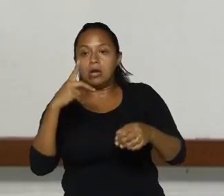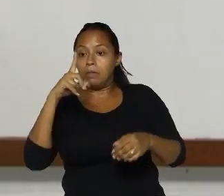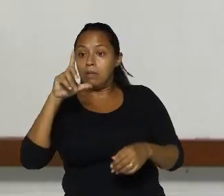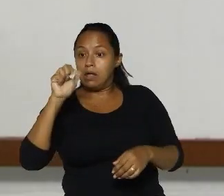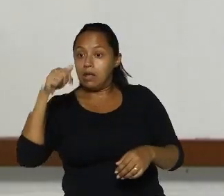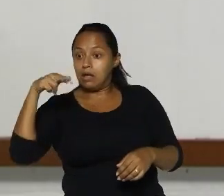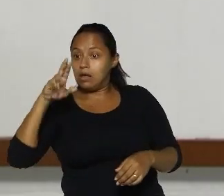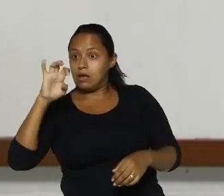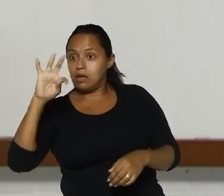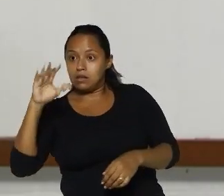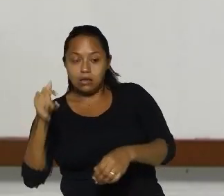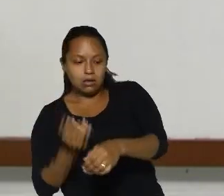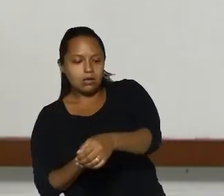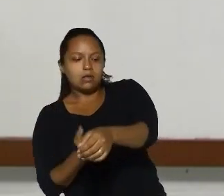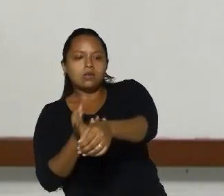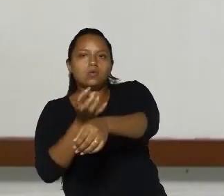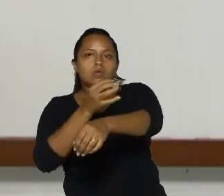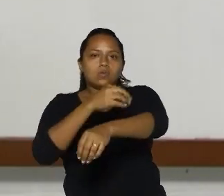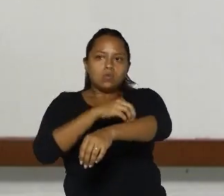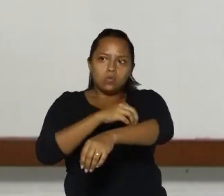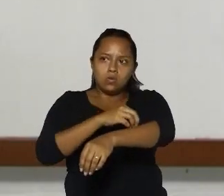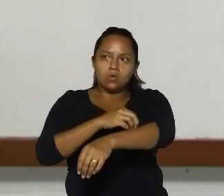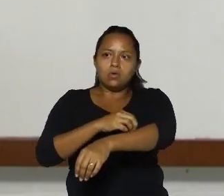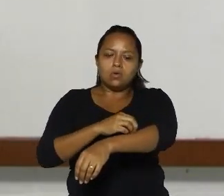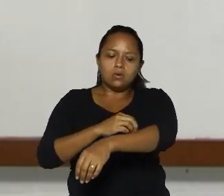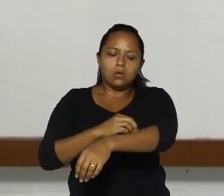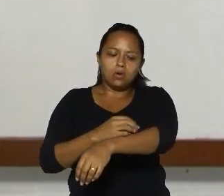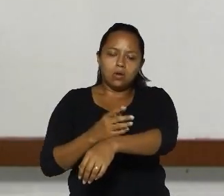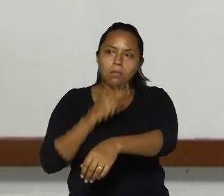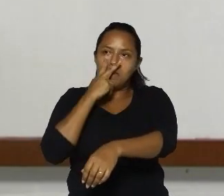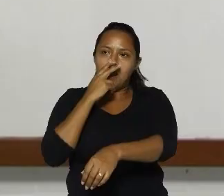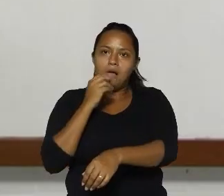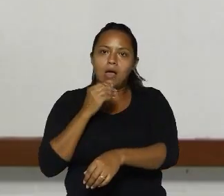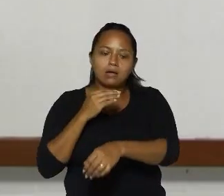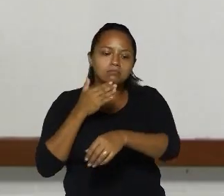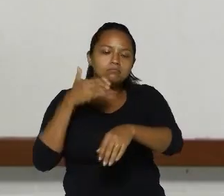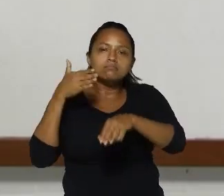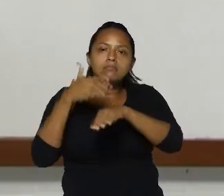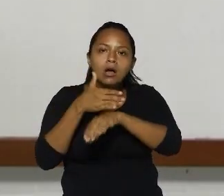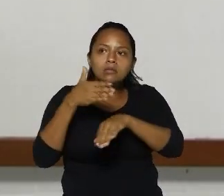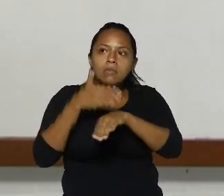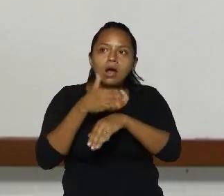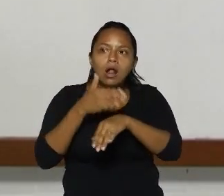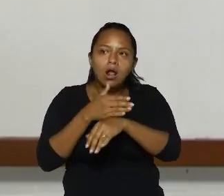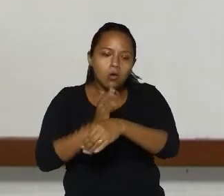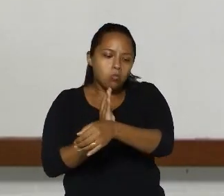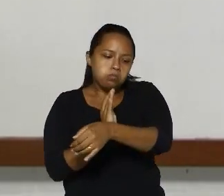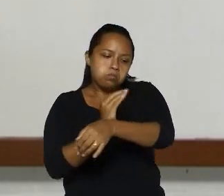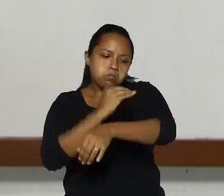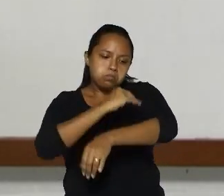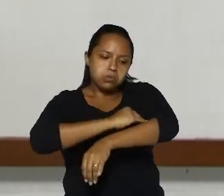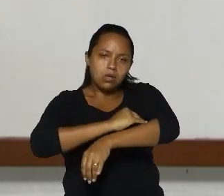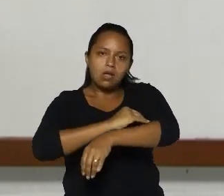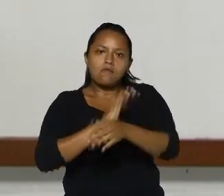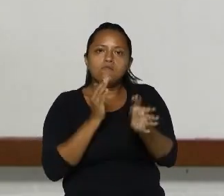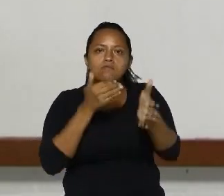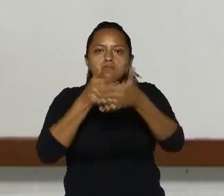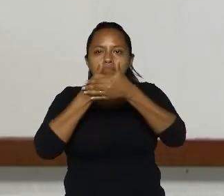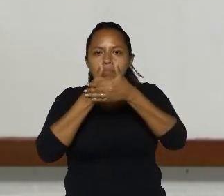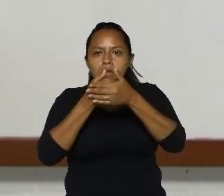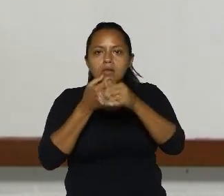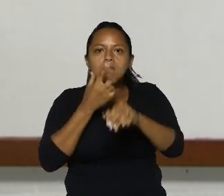onde onde está acontecendo o sangramento e ela participará da formação do coágulo. Com